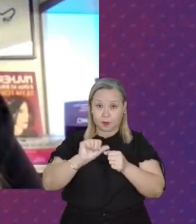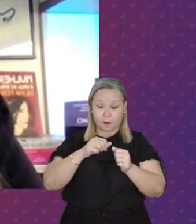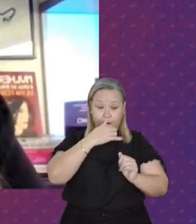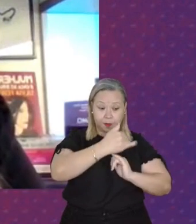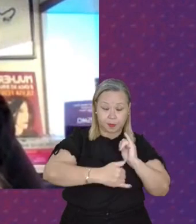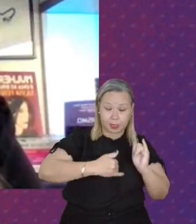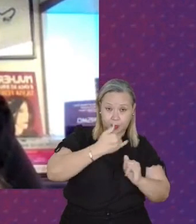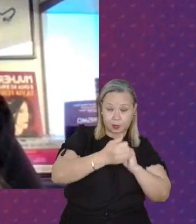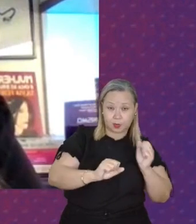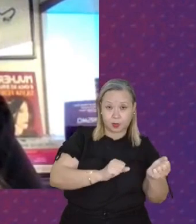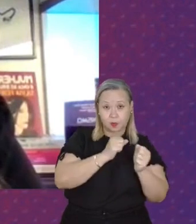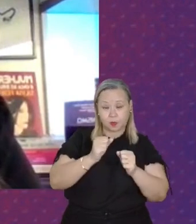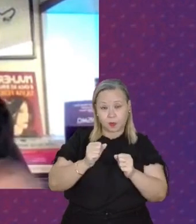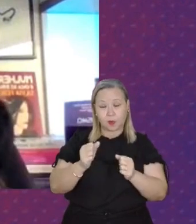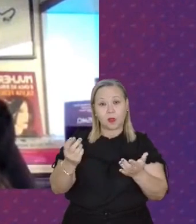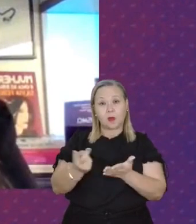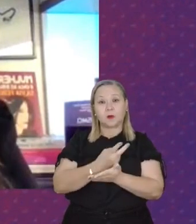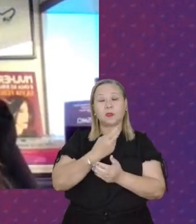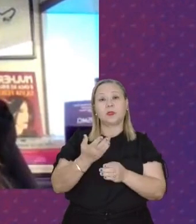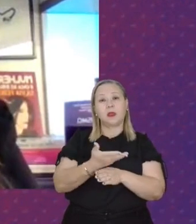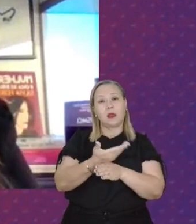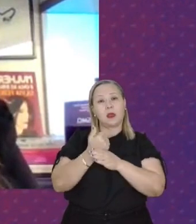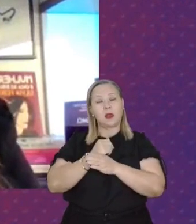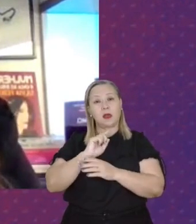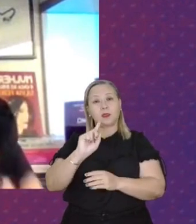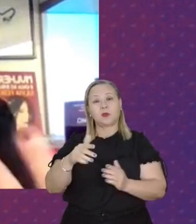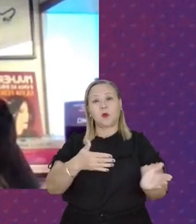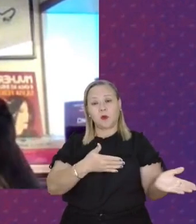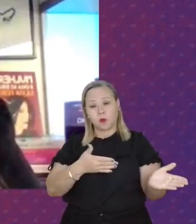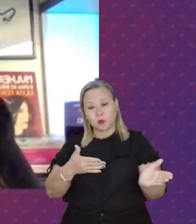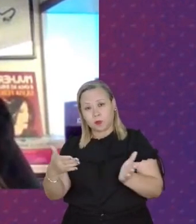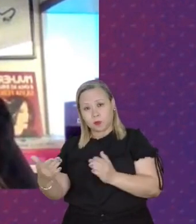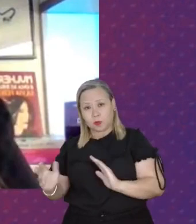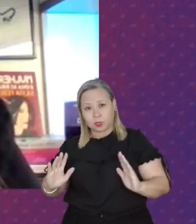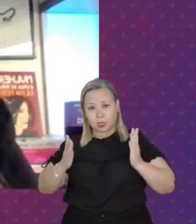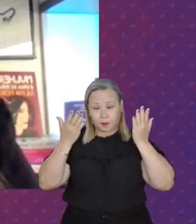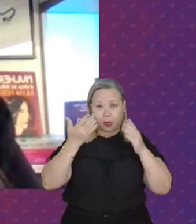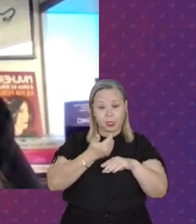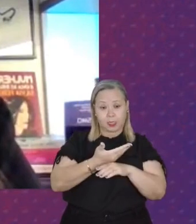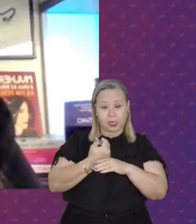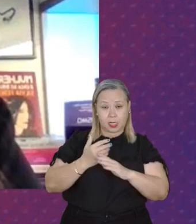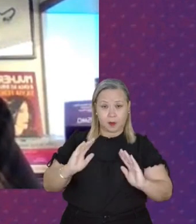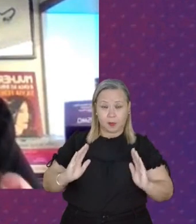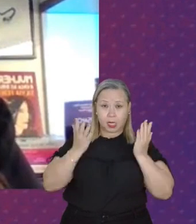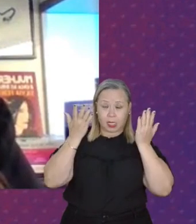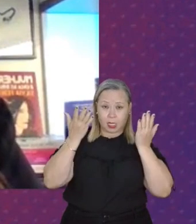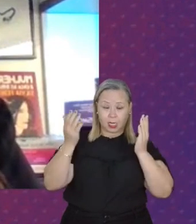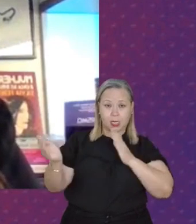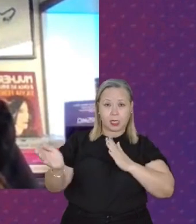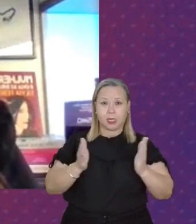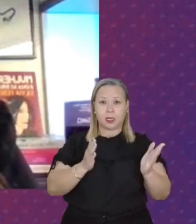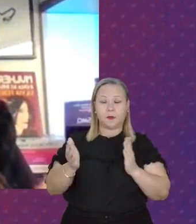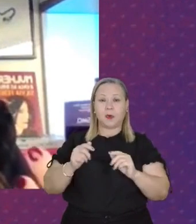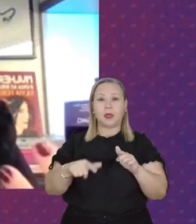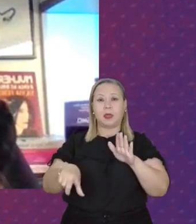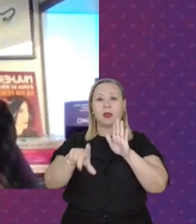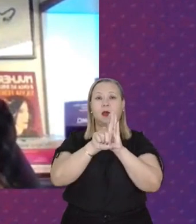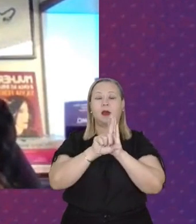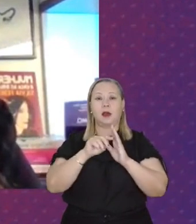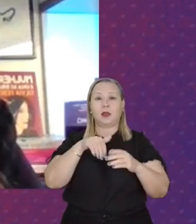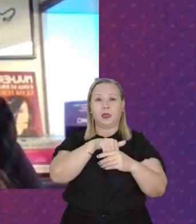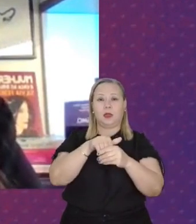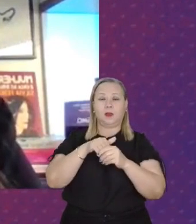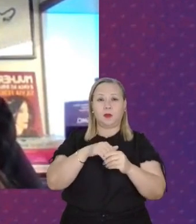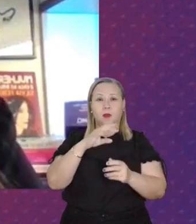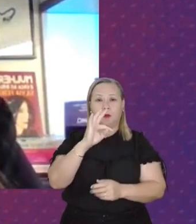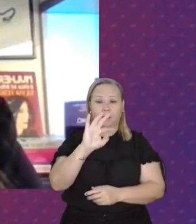ela pode acontecer antes e durante a campanha. No período de pré-campanha, a lei eleitoral, a resolução do